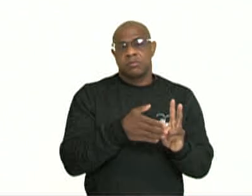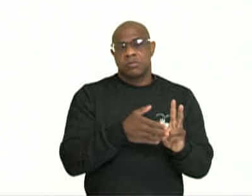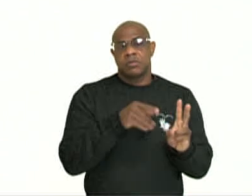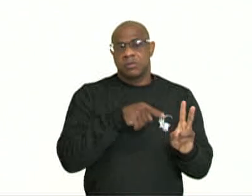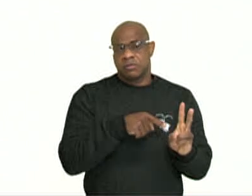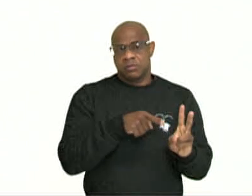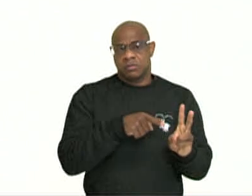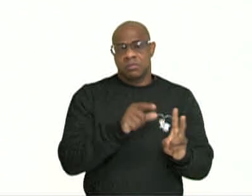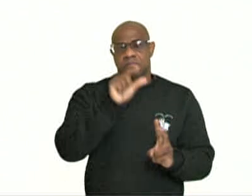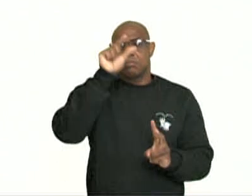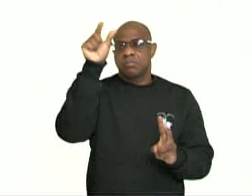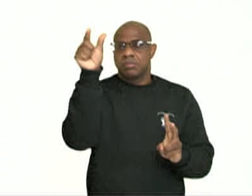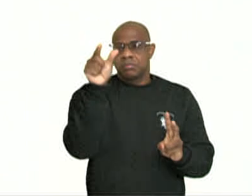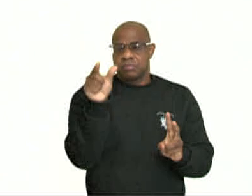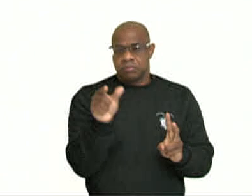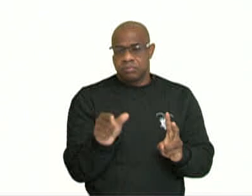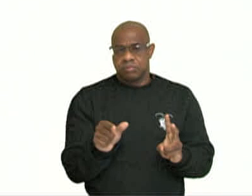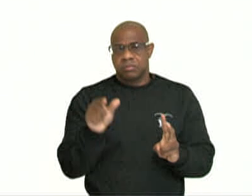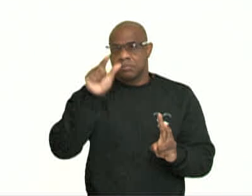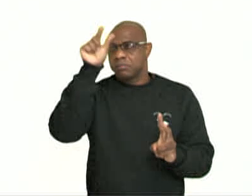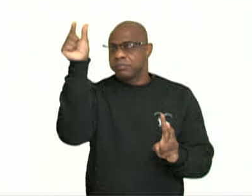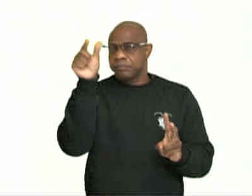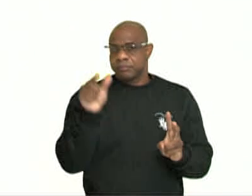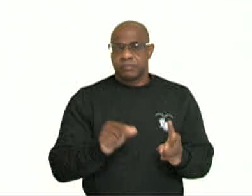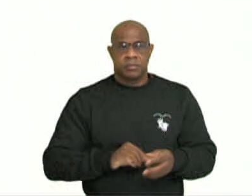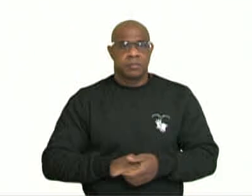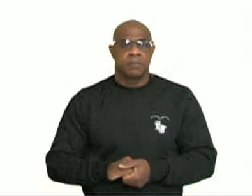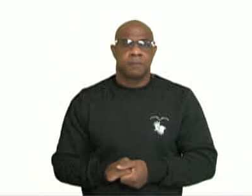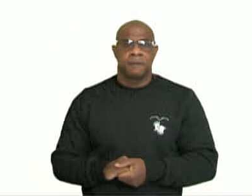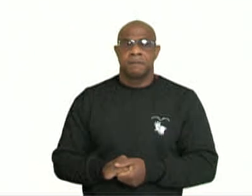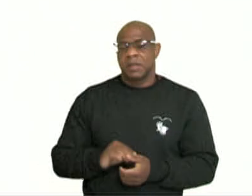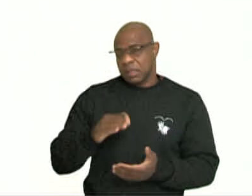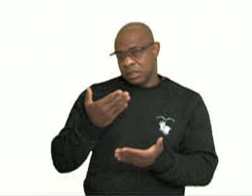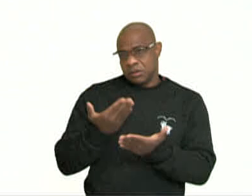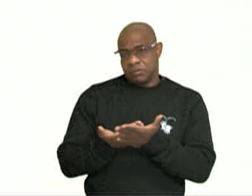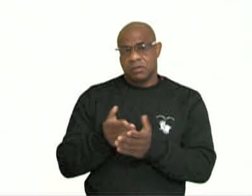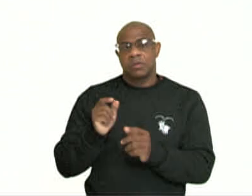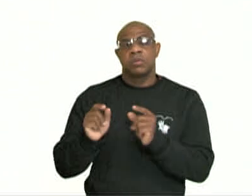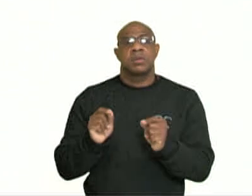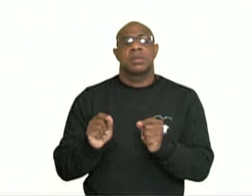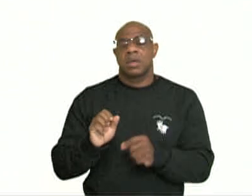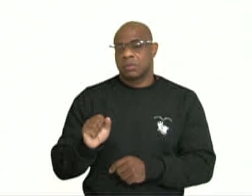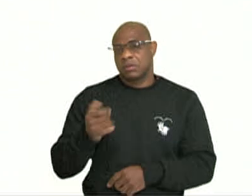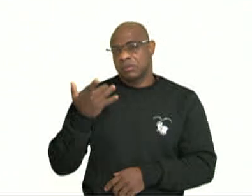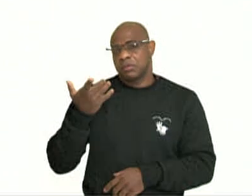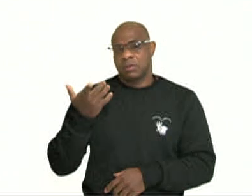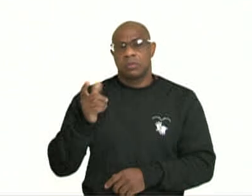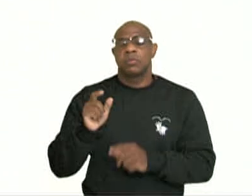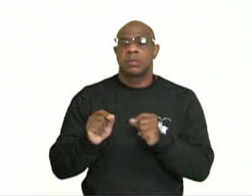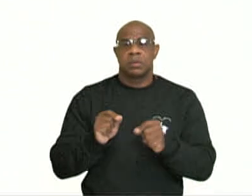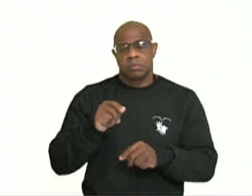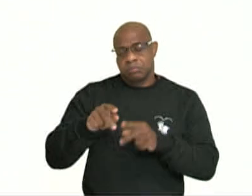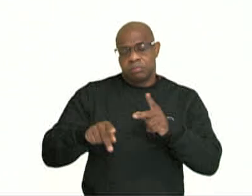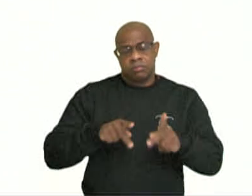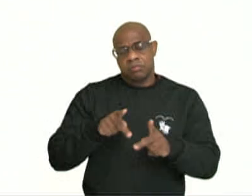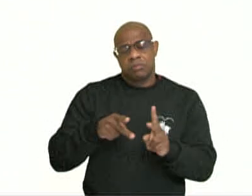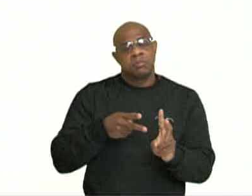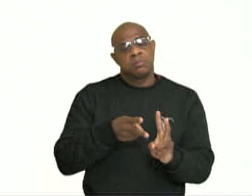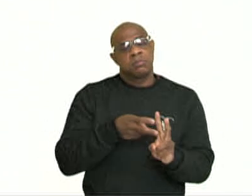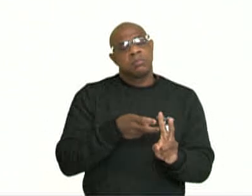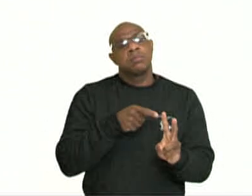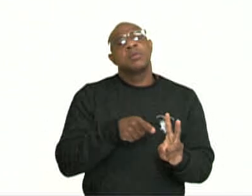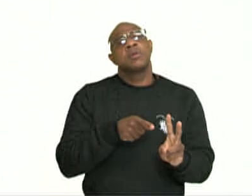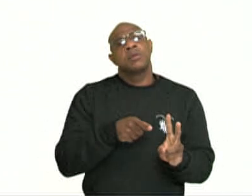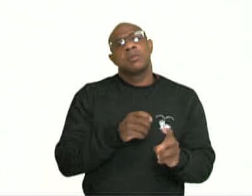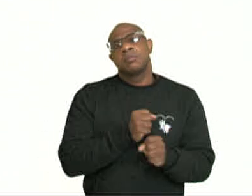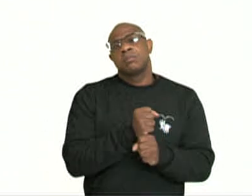na costa litorânea brasileira, só no verdinho ali. Acredita-se também que aconteceu alguma coisa com a população indígena ao longo dos anos, e aí